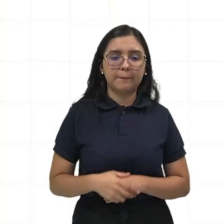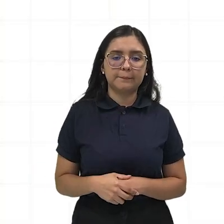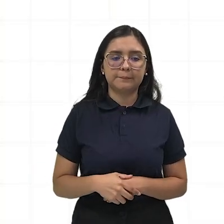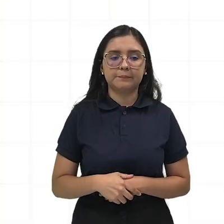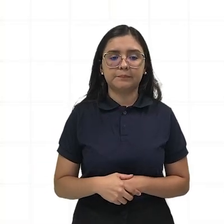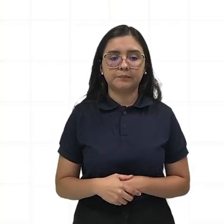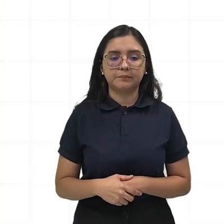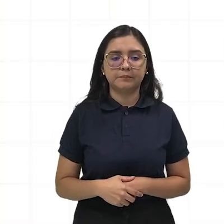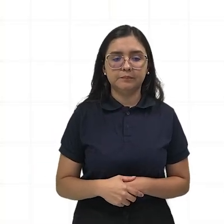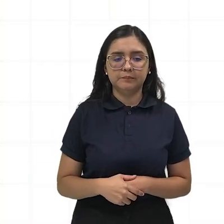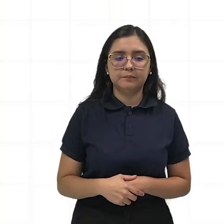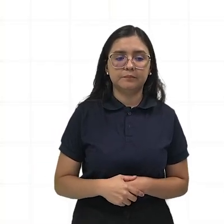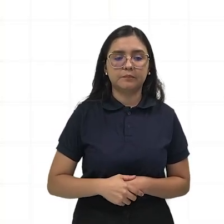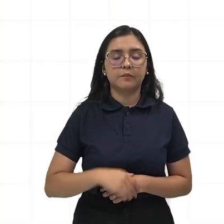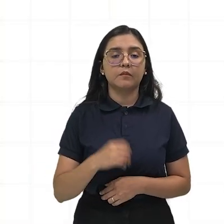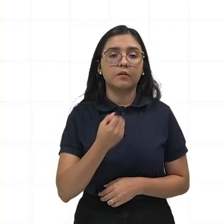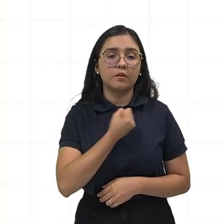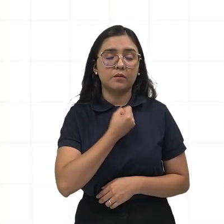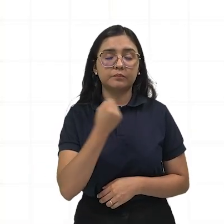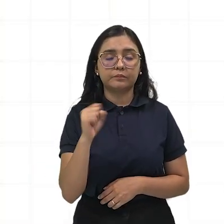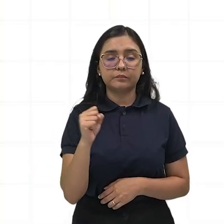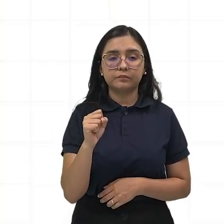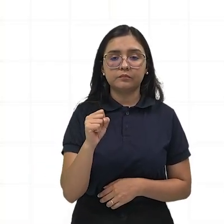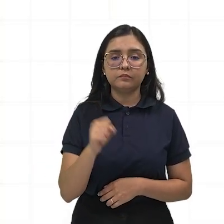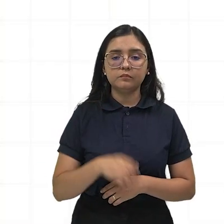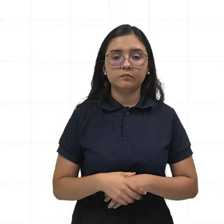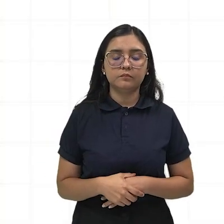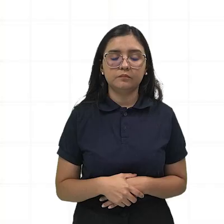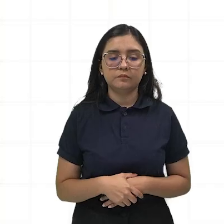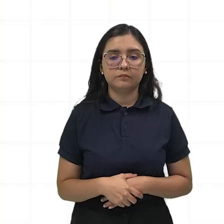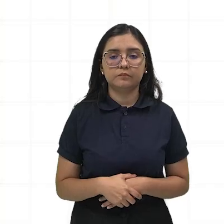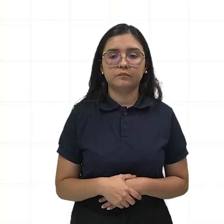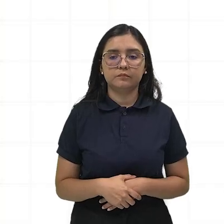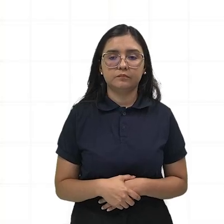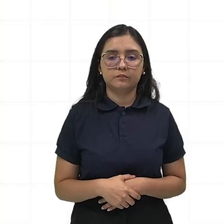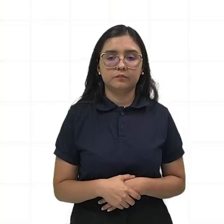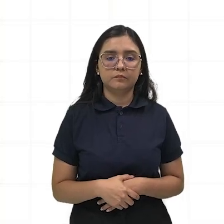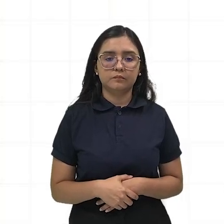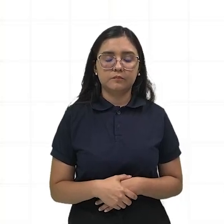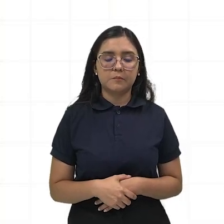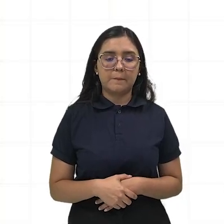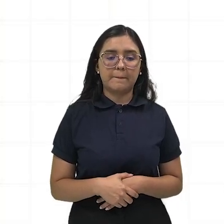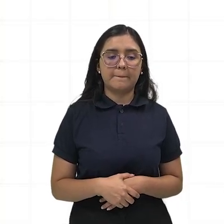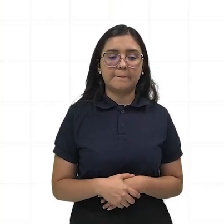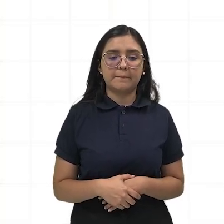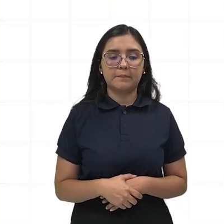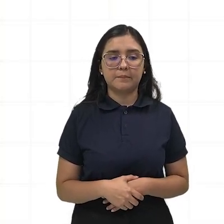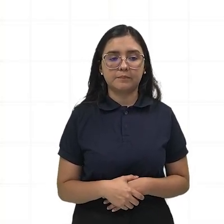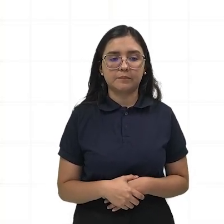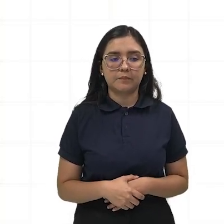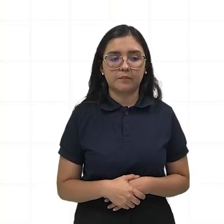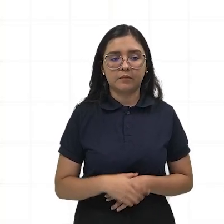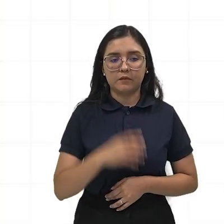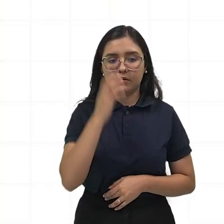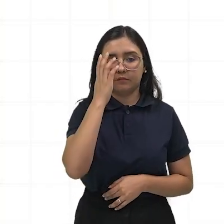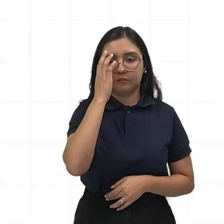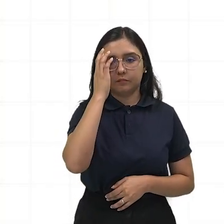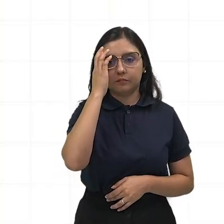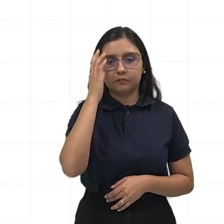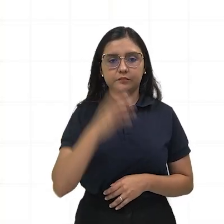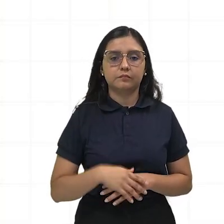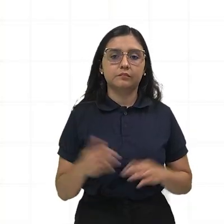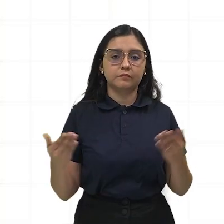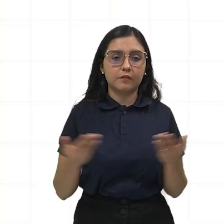é o nosso período, é o número 8. Beleza? Então, vamos